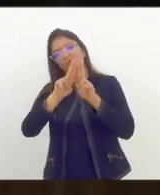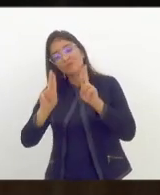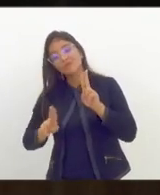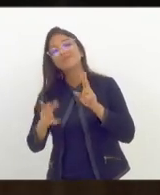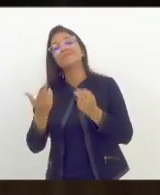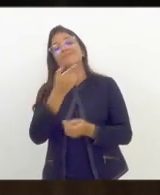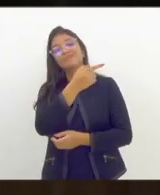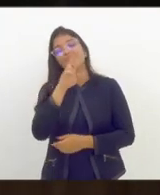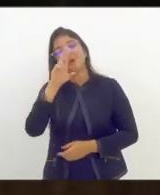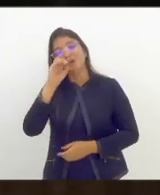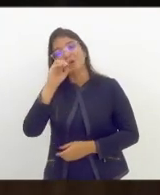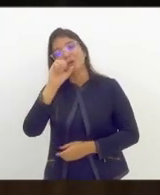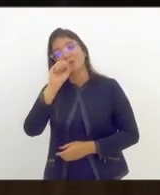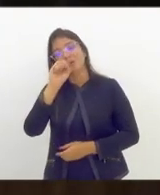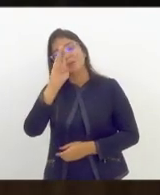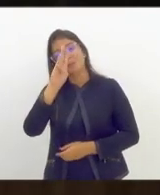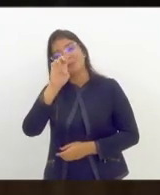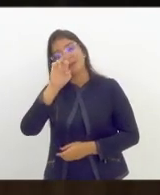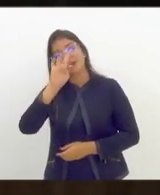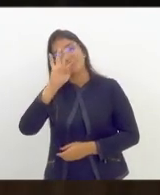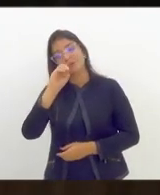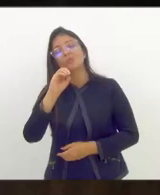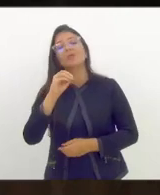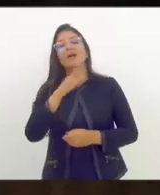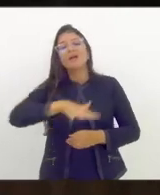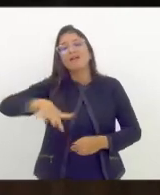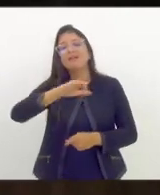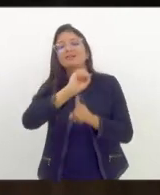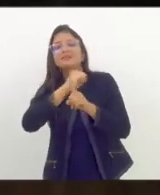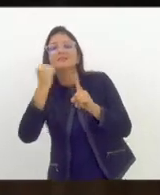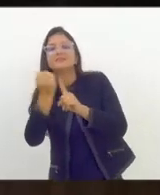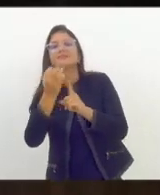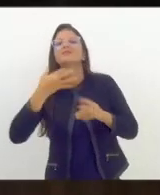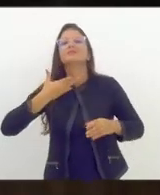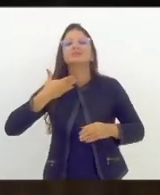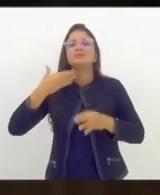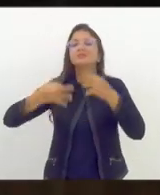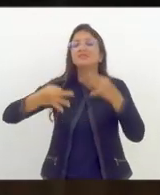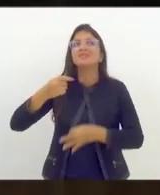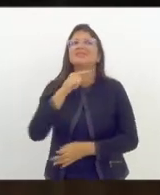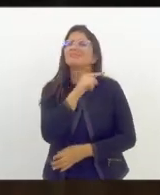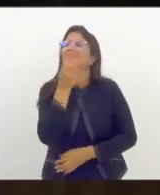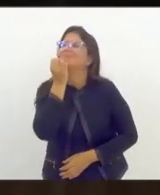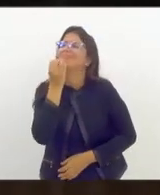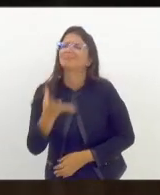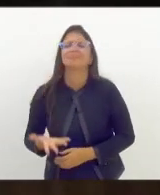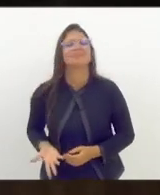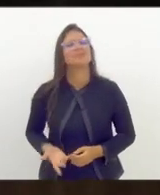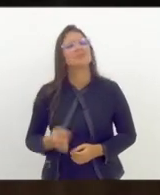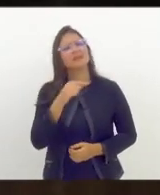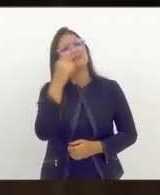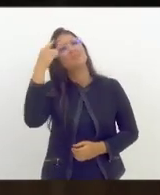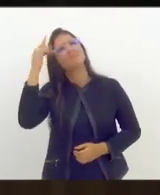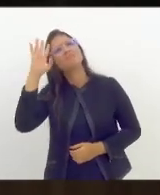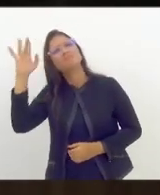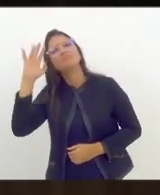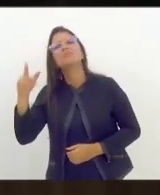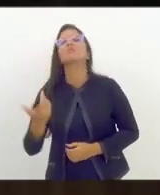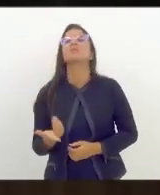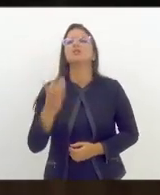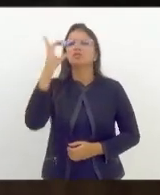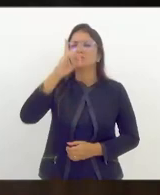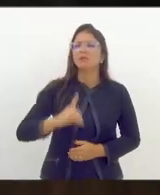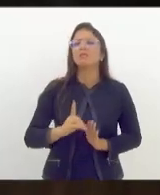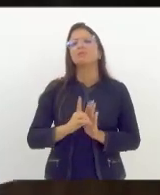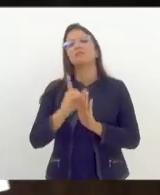professor titular da área de Sociologia Jurídica, um grande quadro, um grande pensador do direito, da sociologia do direito. Então,